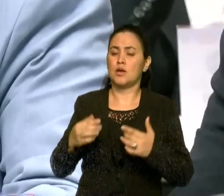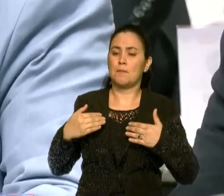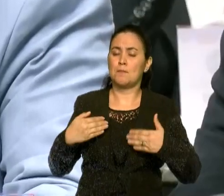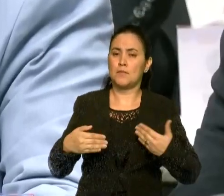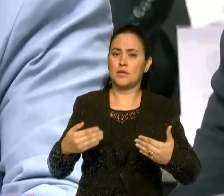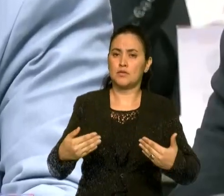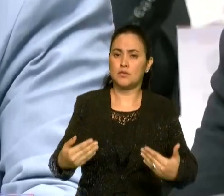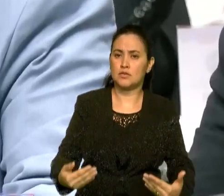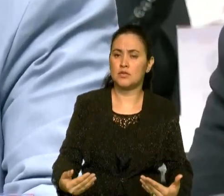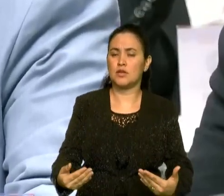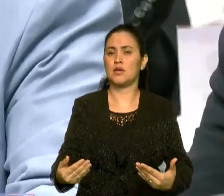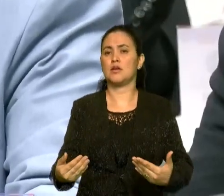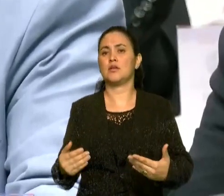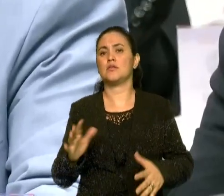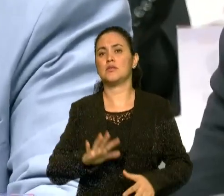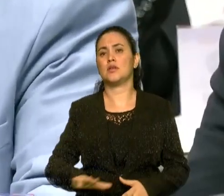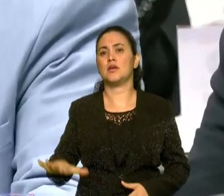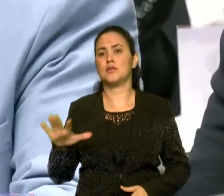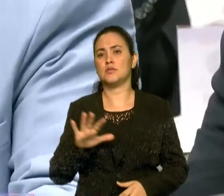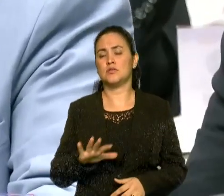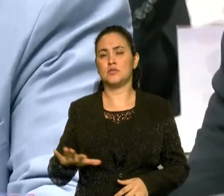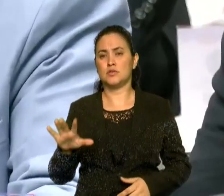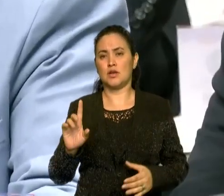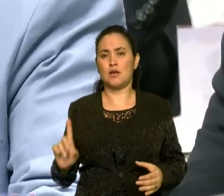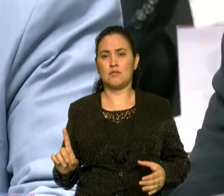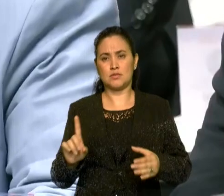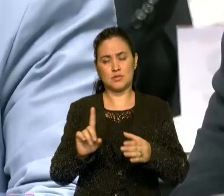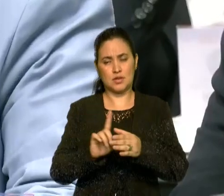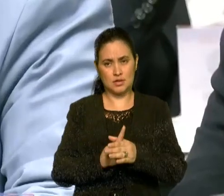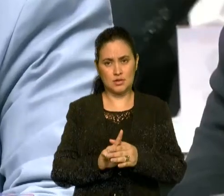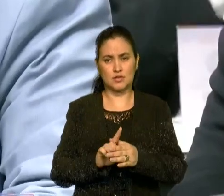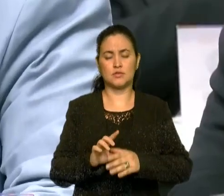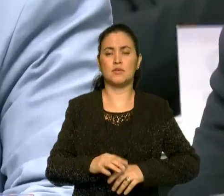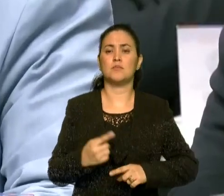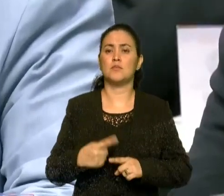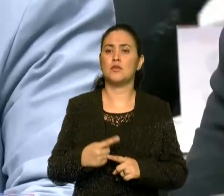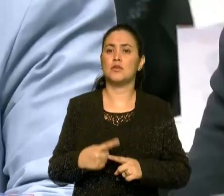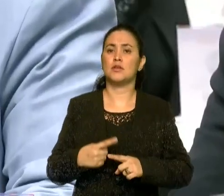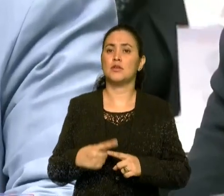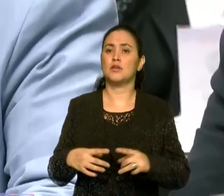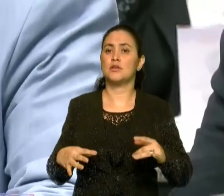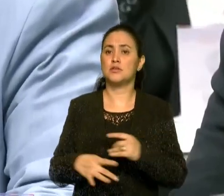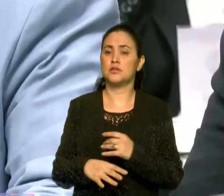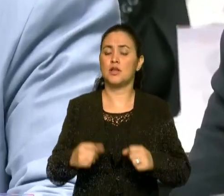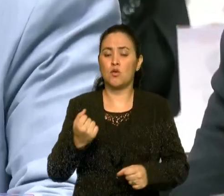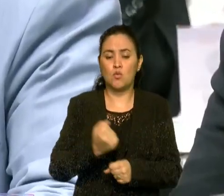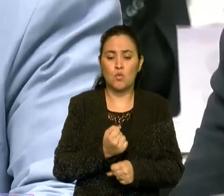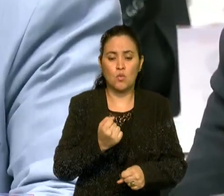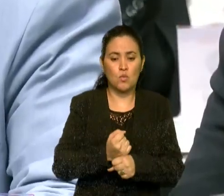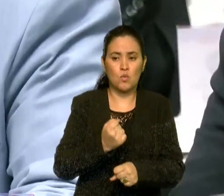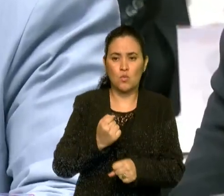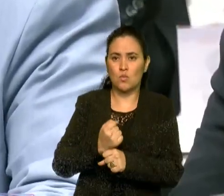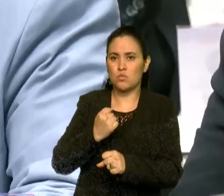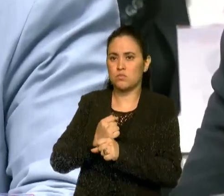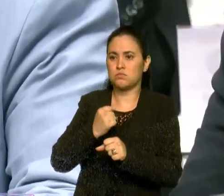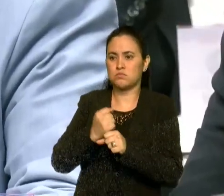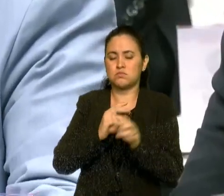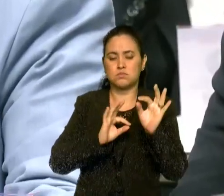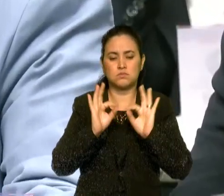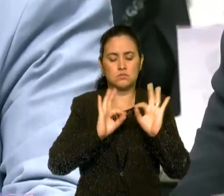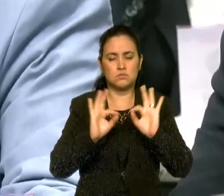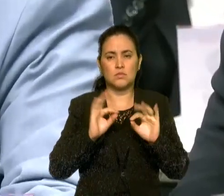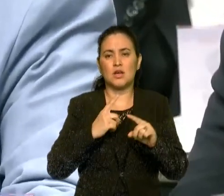o ministro Valdez Góes, para que a cidade pudesse ser reconstruída devido às fortes chuvas que teve.